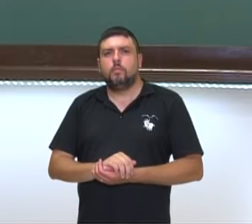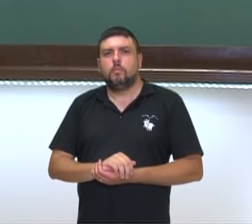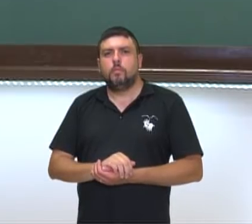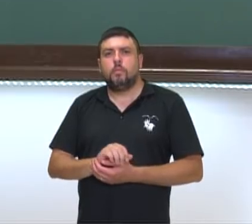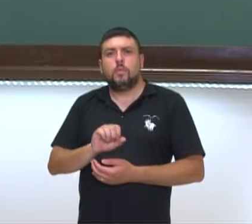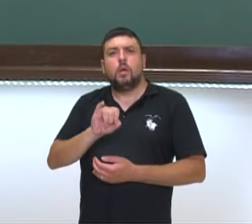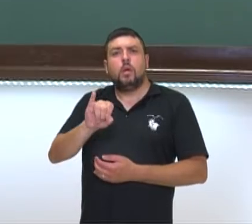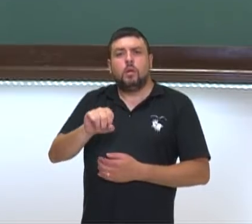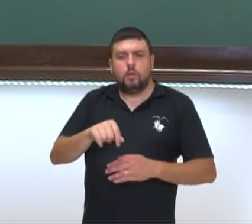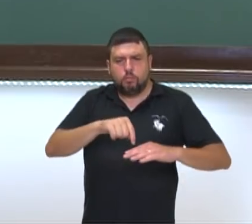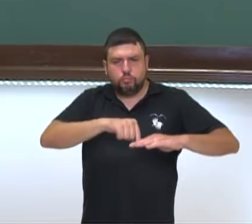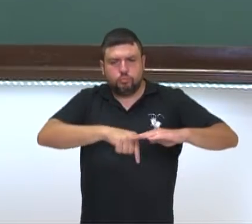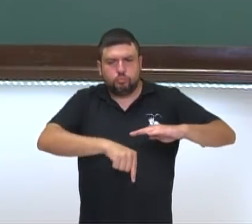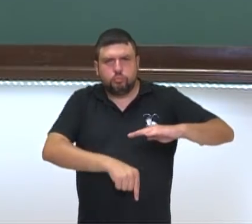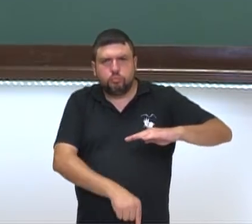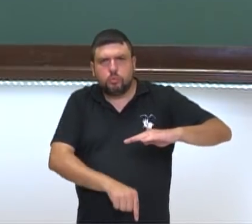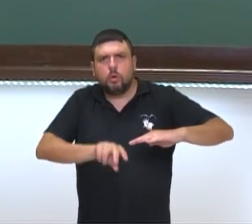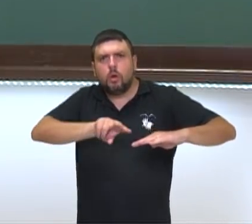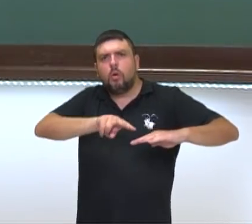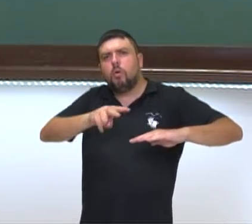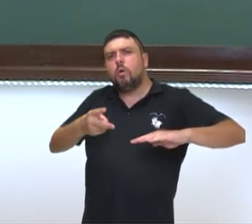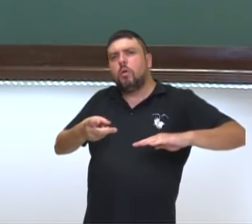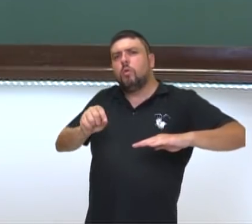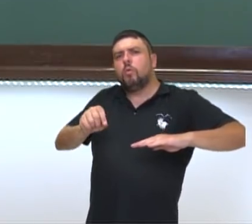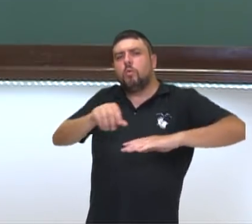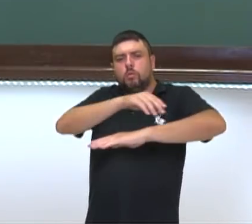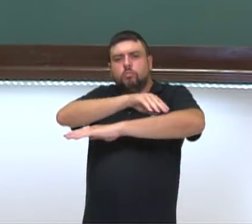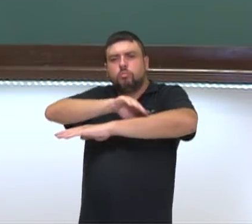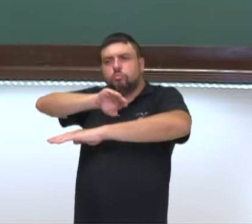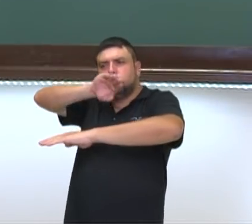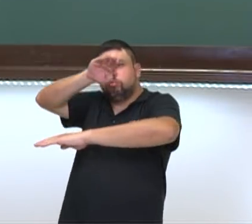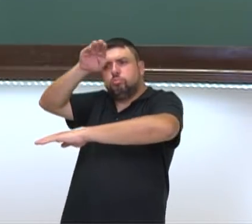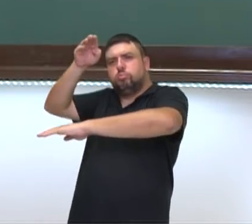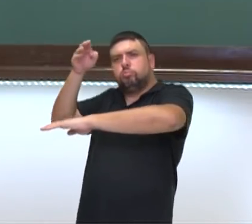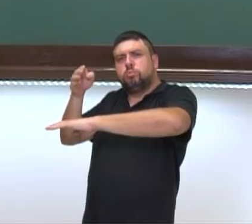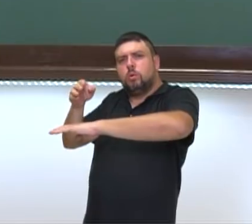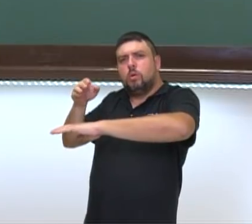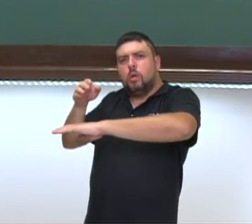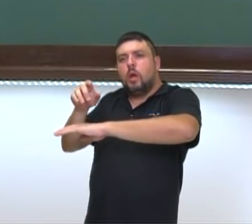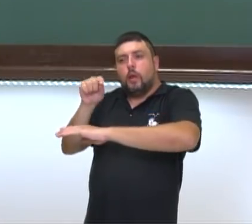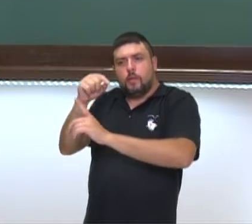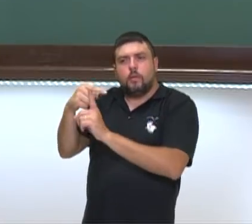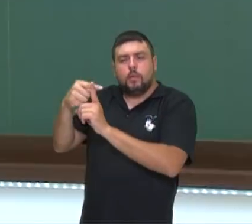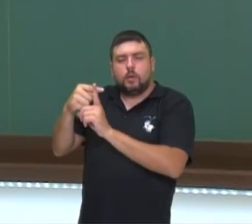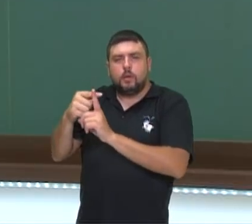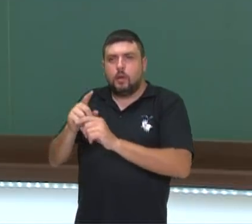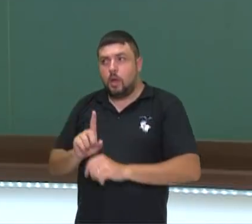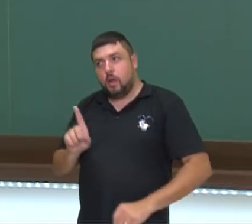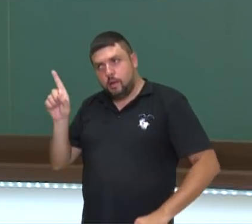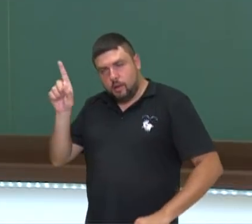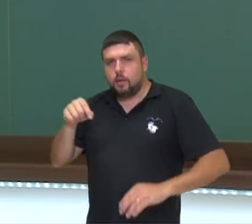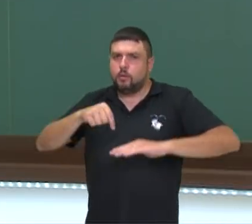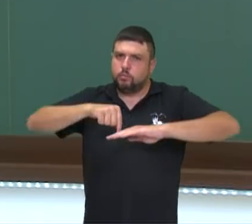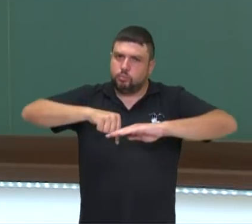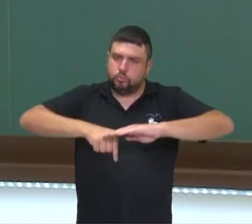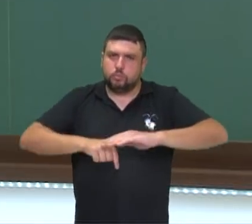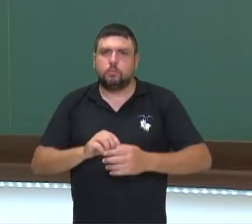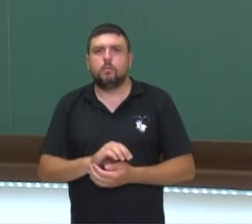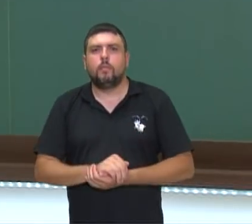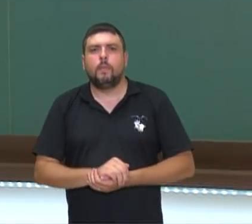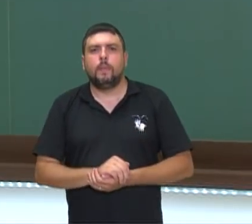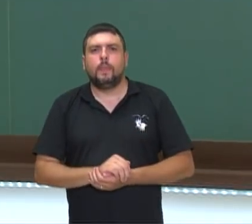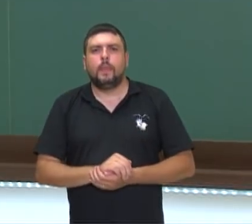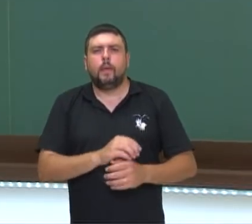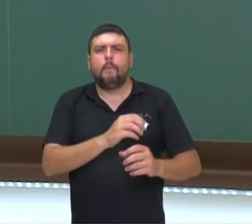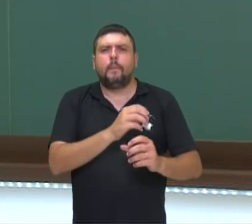profundidade, qual que é o contrário? Altitude, daí seria mais, mas agora a gente está falando de profundidade. 10 pontos perdidos,